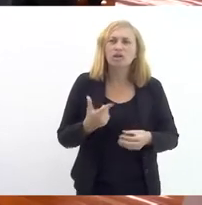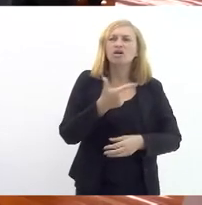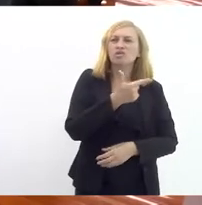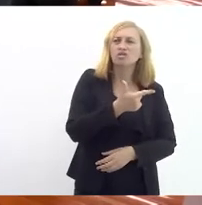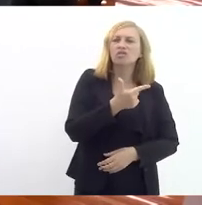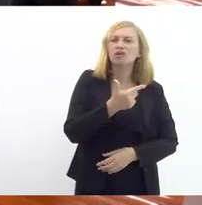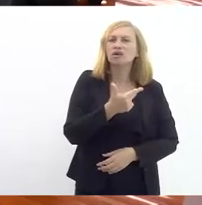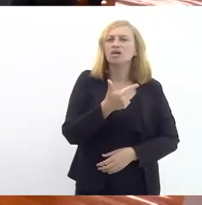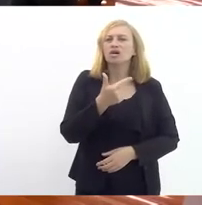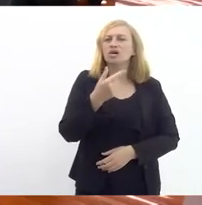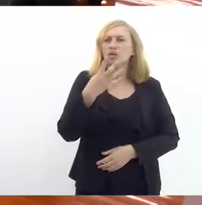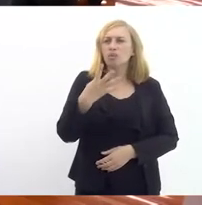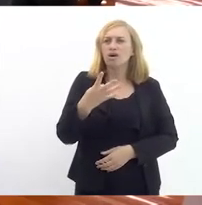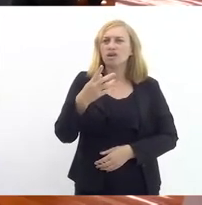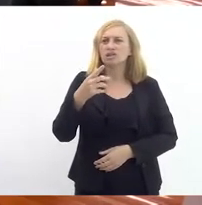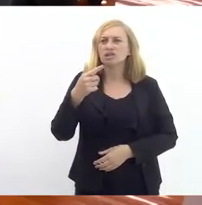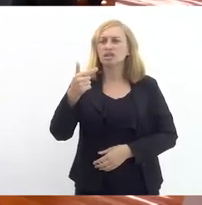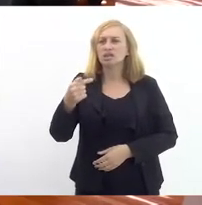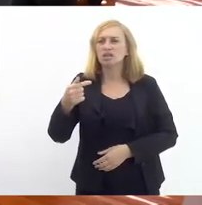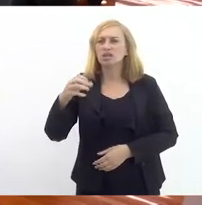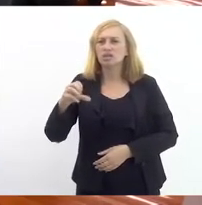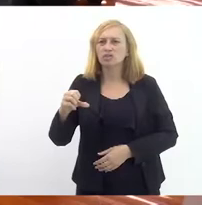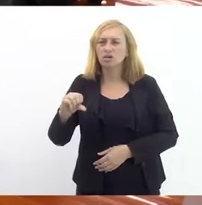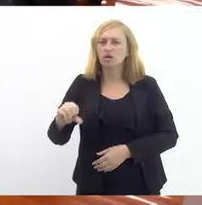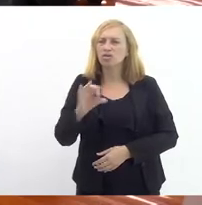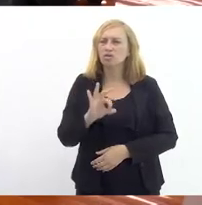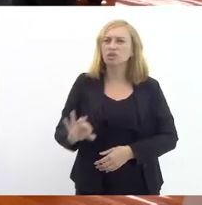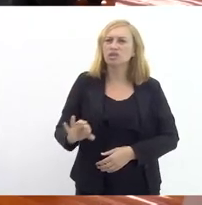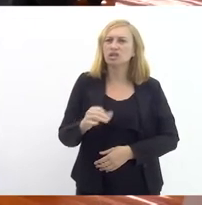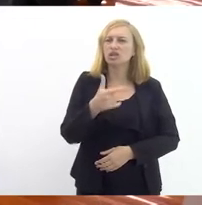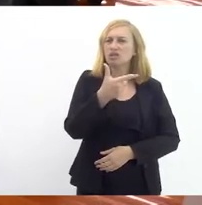21, 4,39%. Isso.